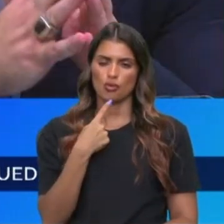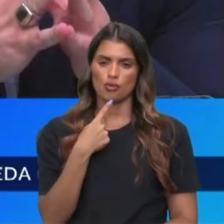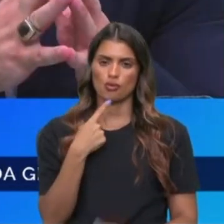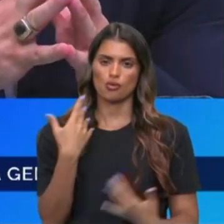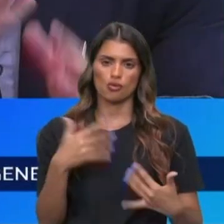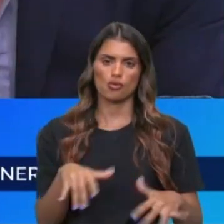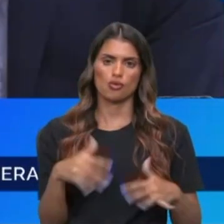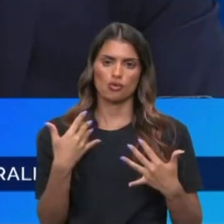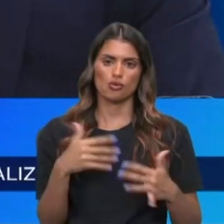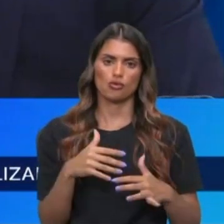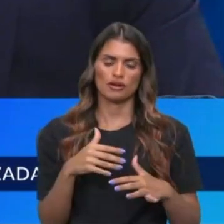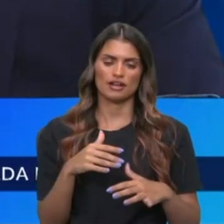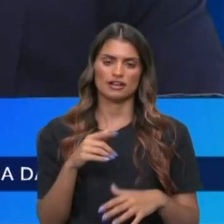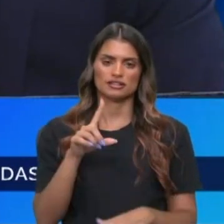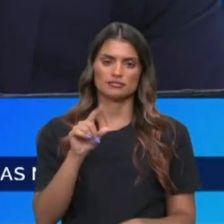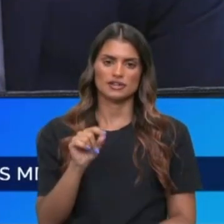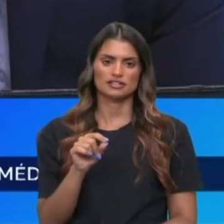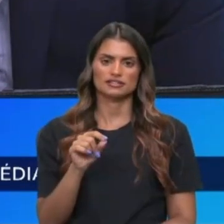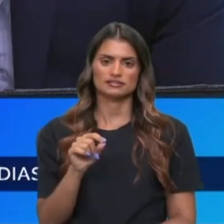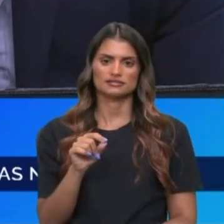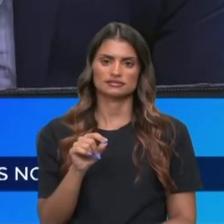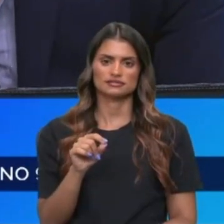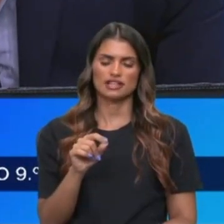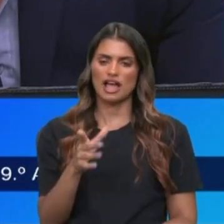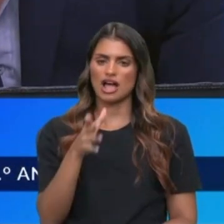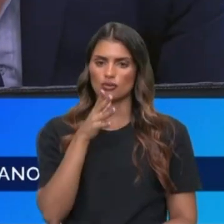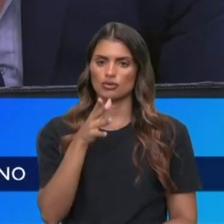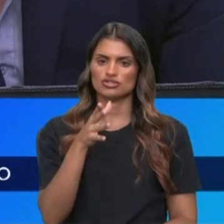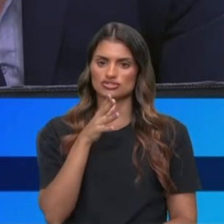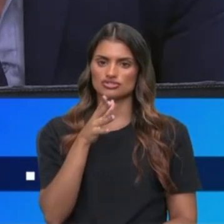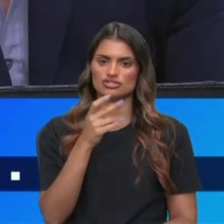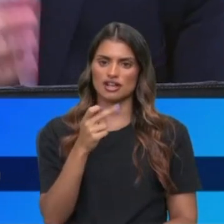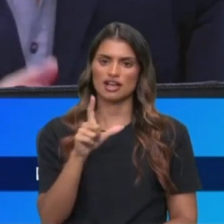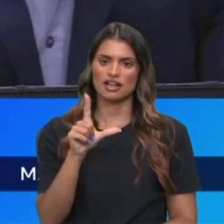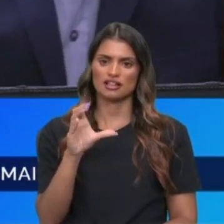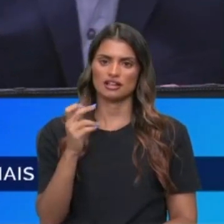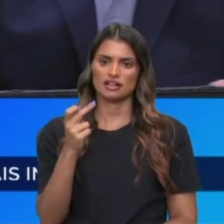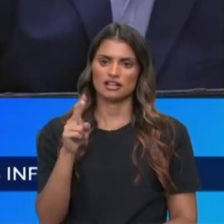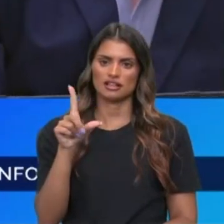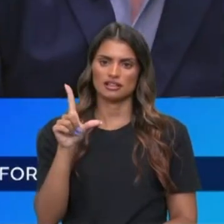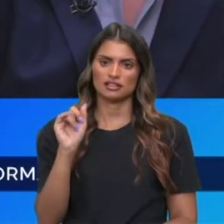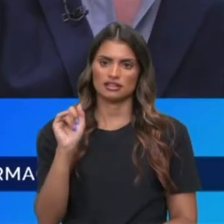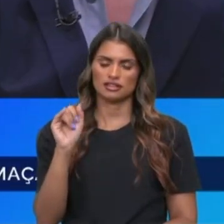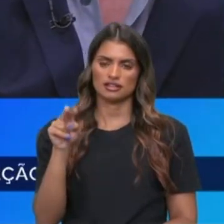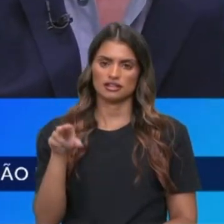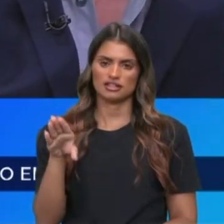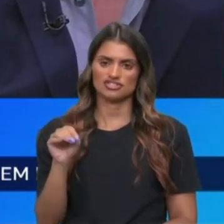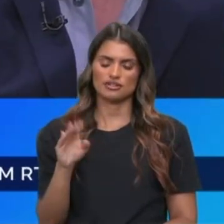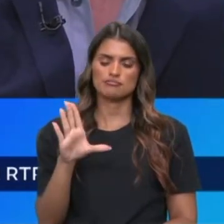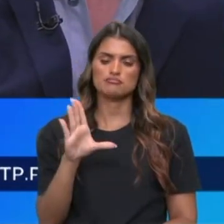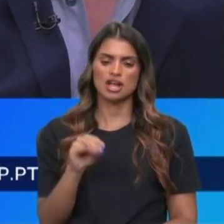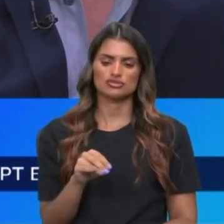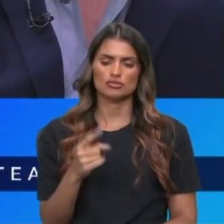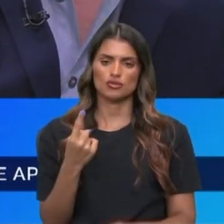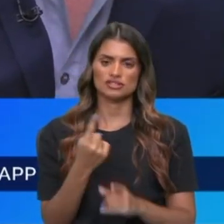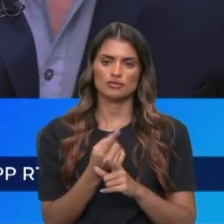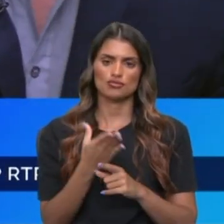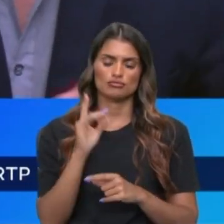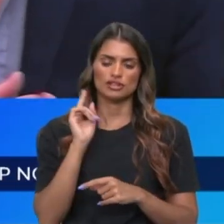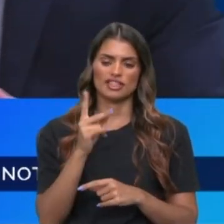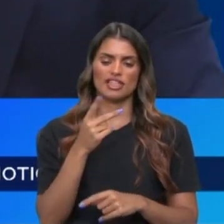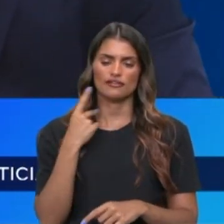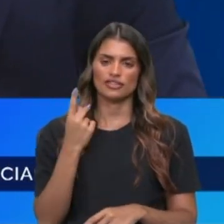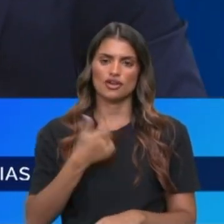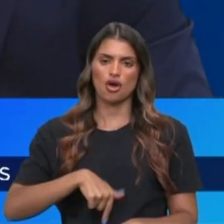em Encélado. E, sobretudo, se calhar, em águas alcalinas. Mais um ingrediente fundamental para a vida como